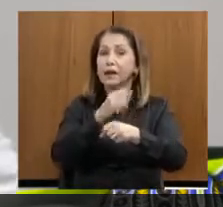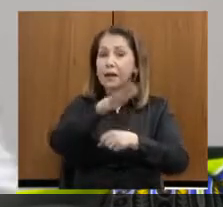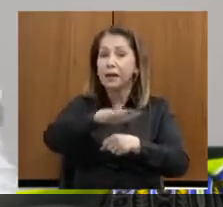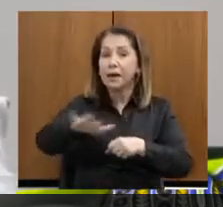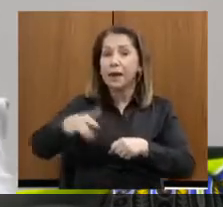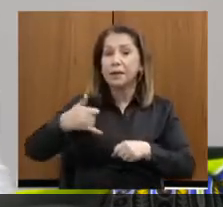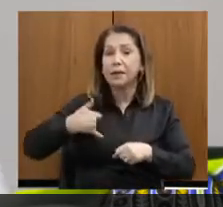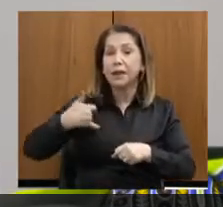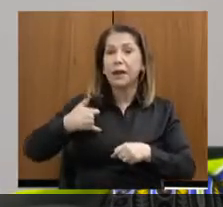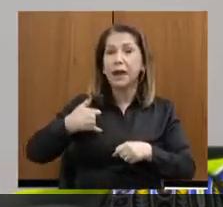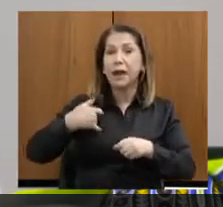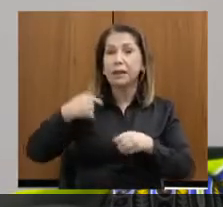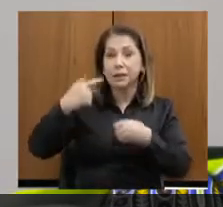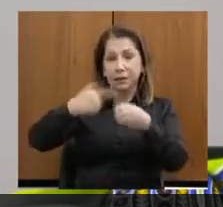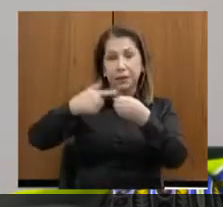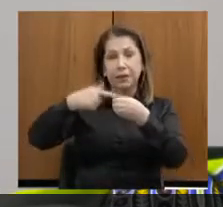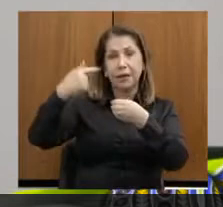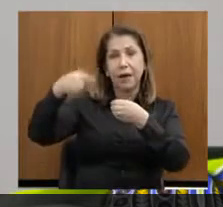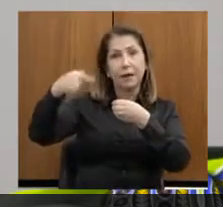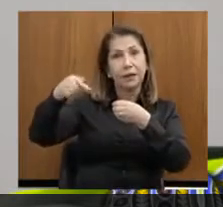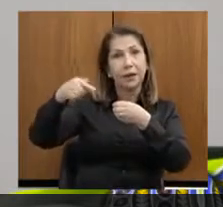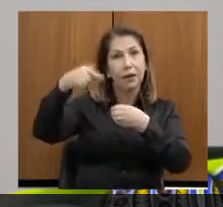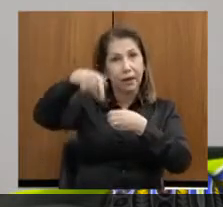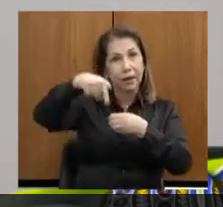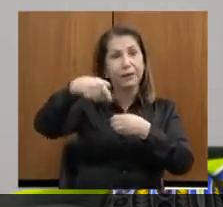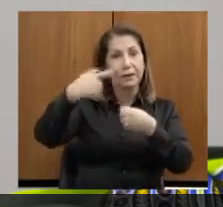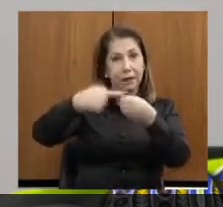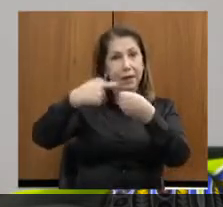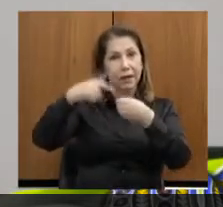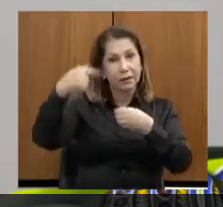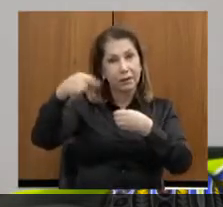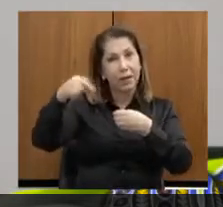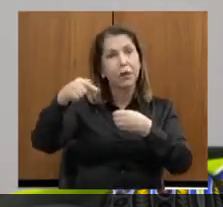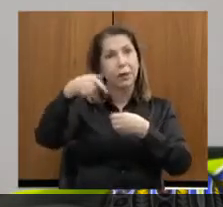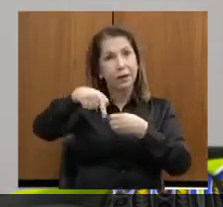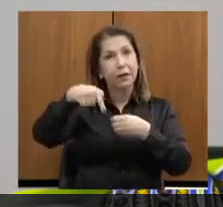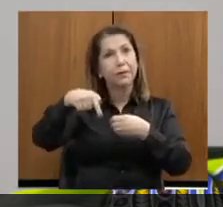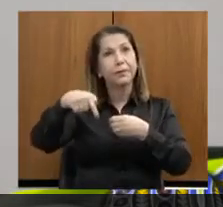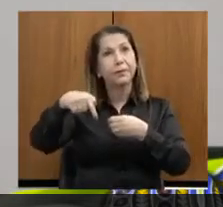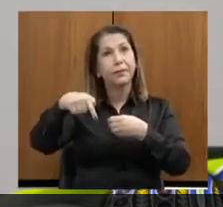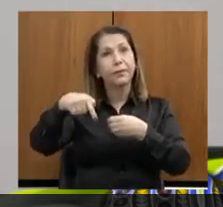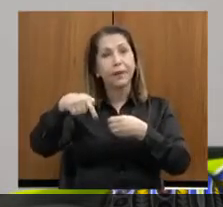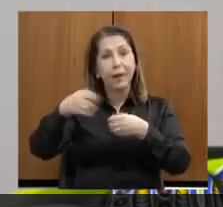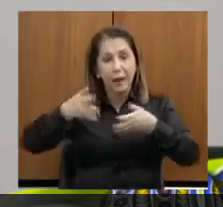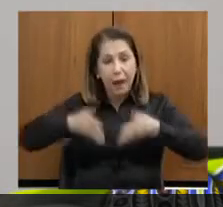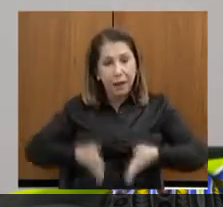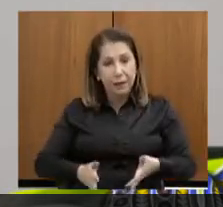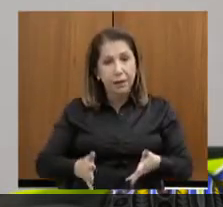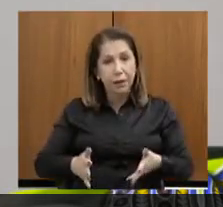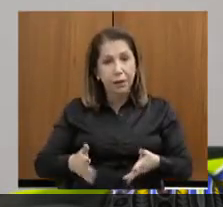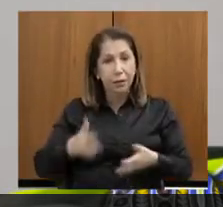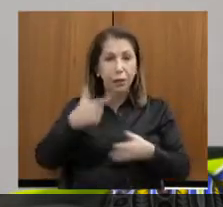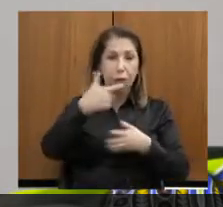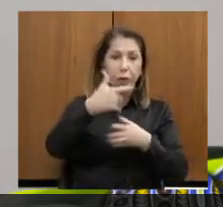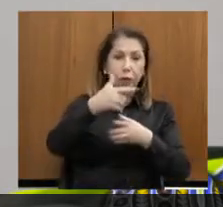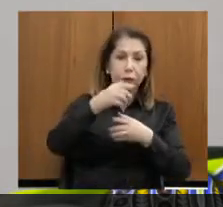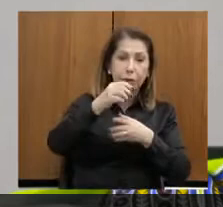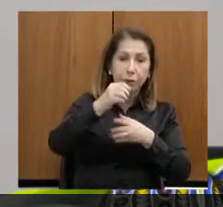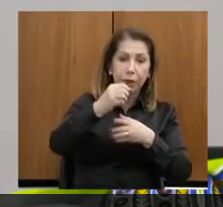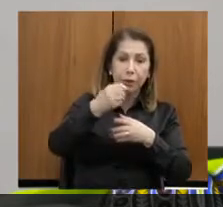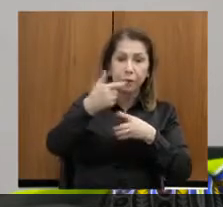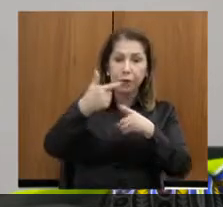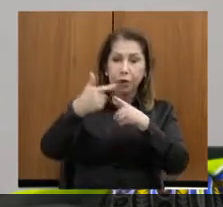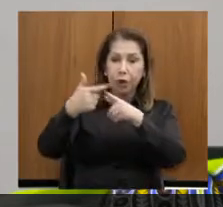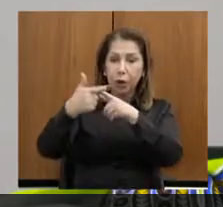crianças e Sete Lagoas boa parte das pessoas estão aqui é de Sete Lagoas nasceram então em 2022 Ela já